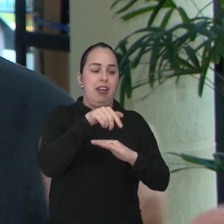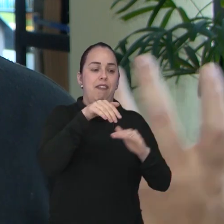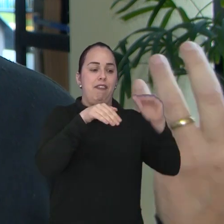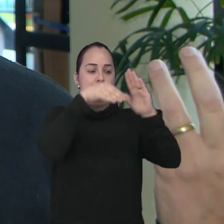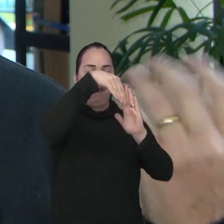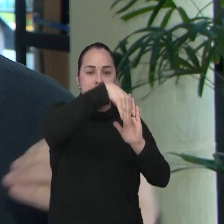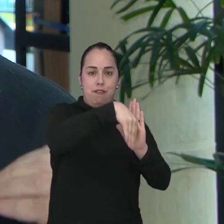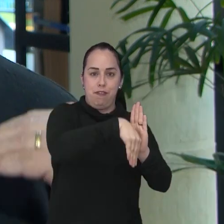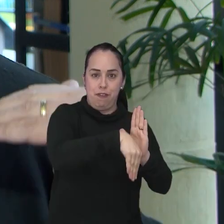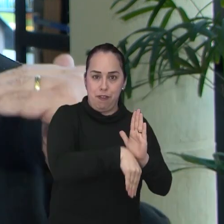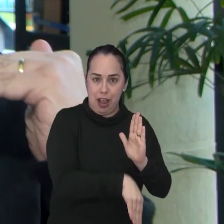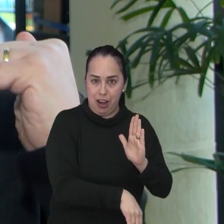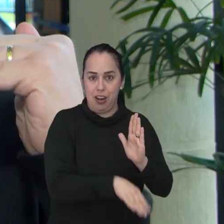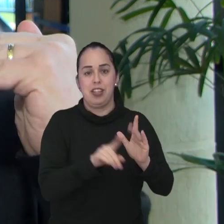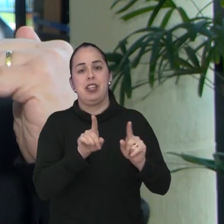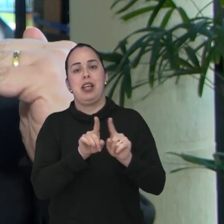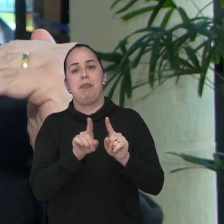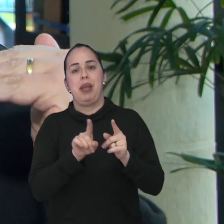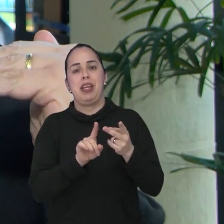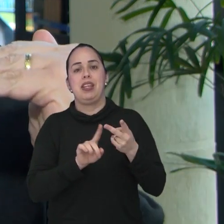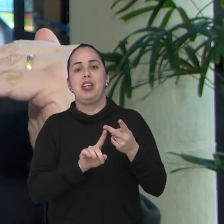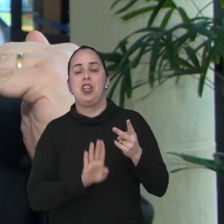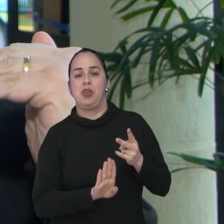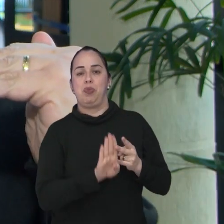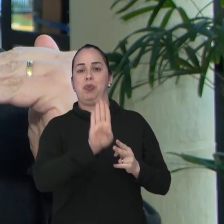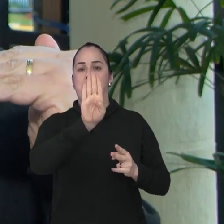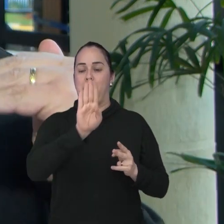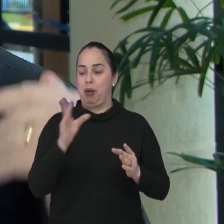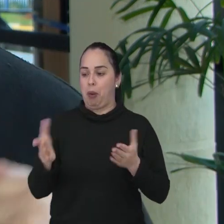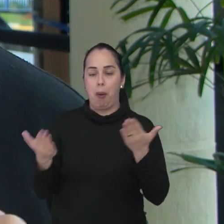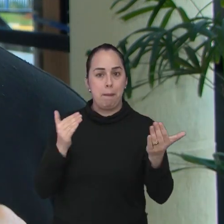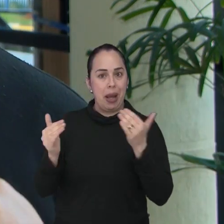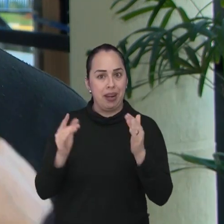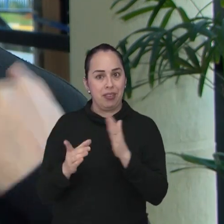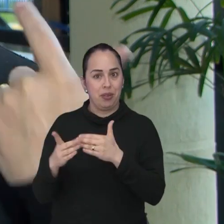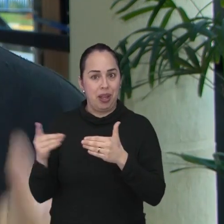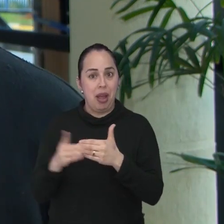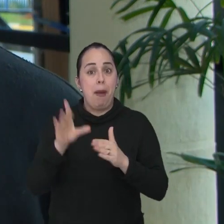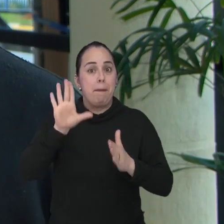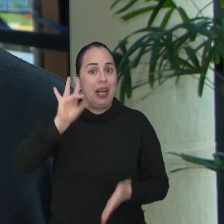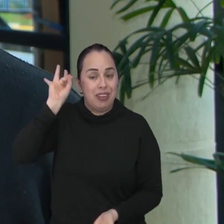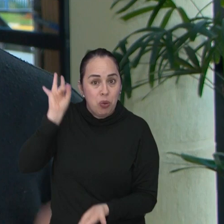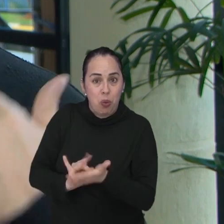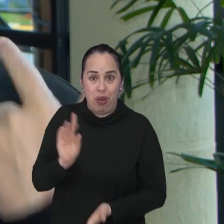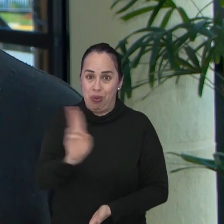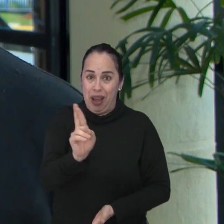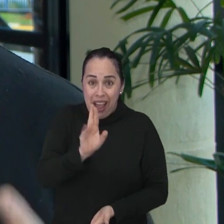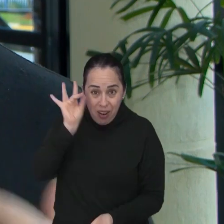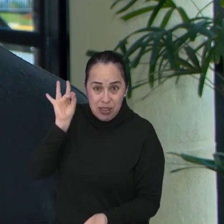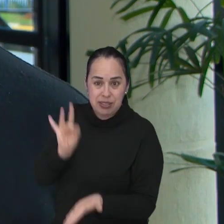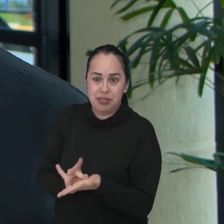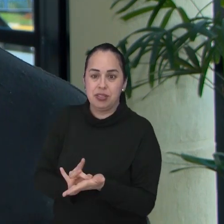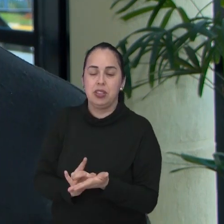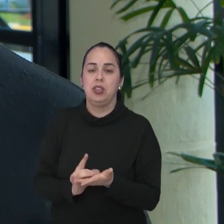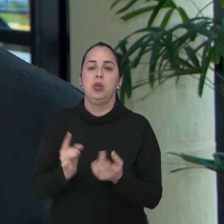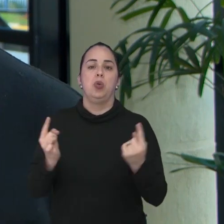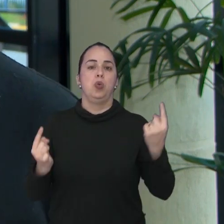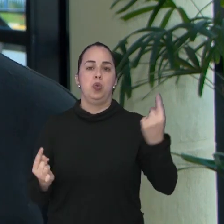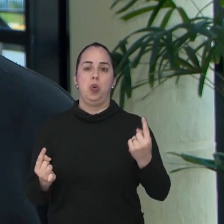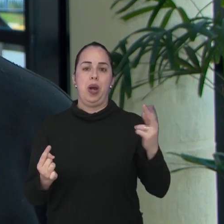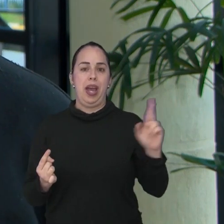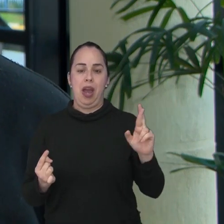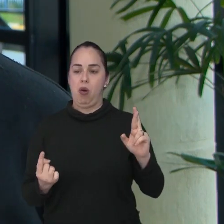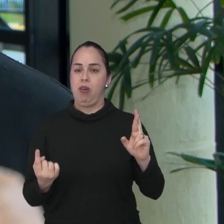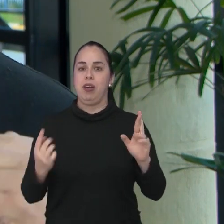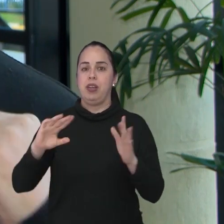era desvalorizada, mas o RV era estabilizada em paridade com o dólar. Quando o real entrou na paridade de 1